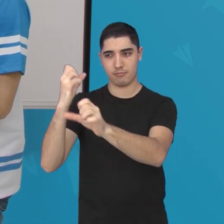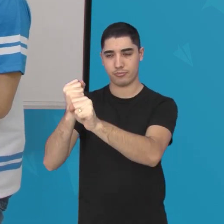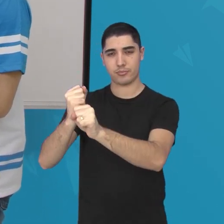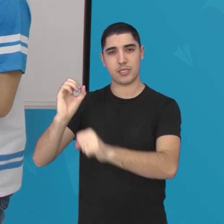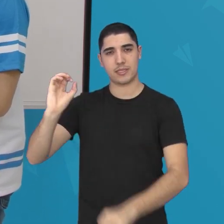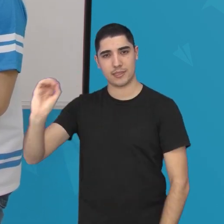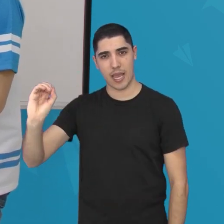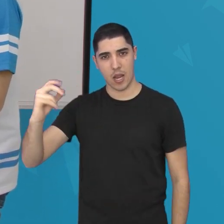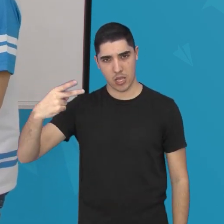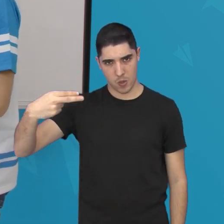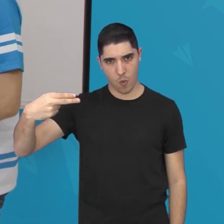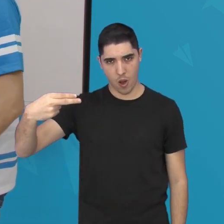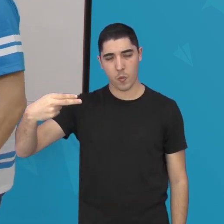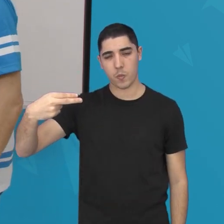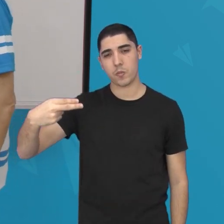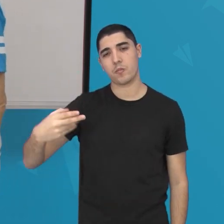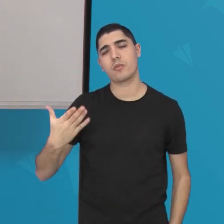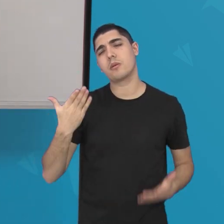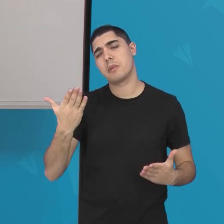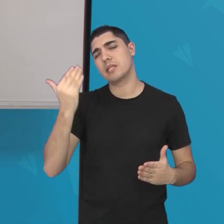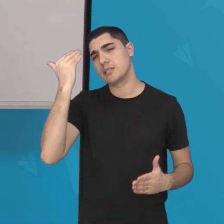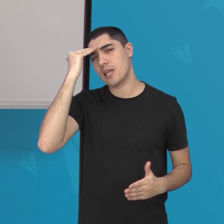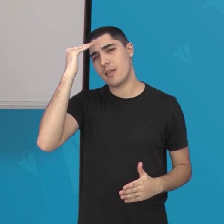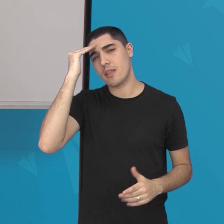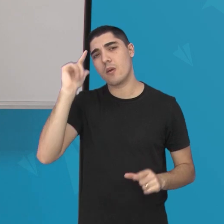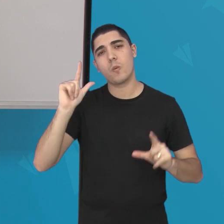O que a gente precisa